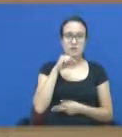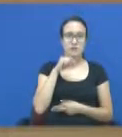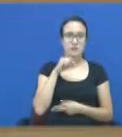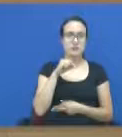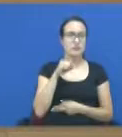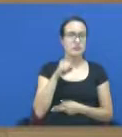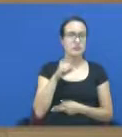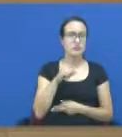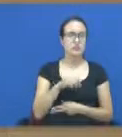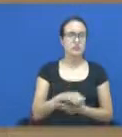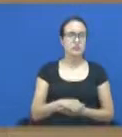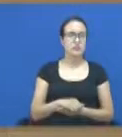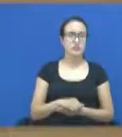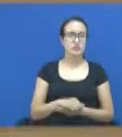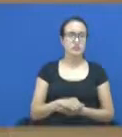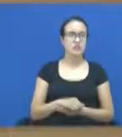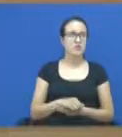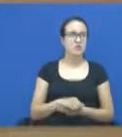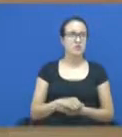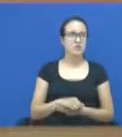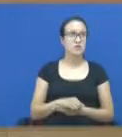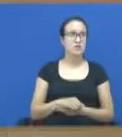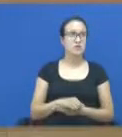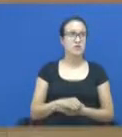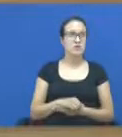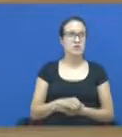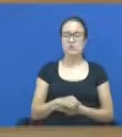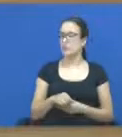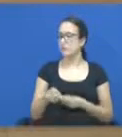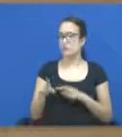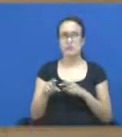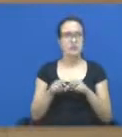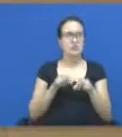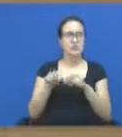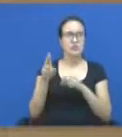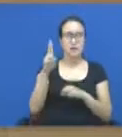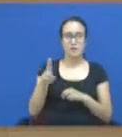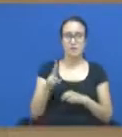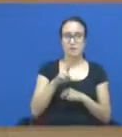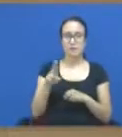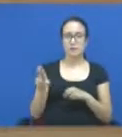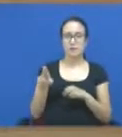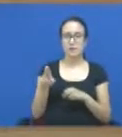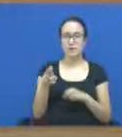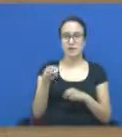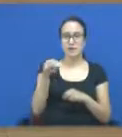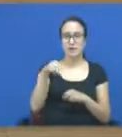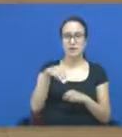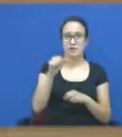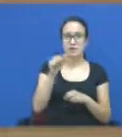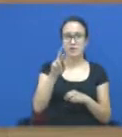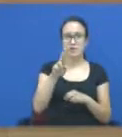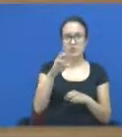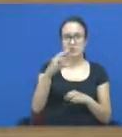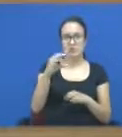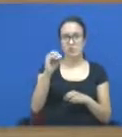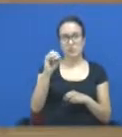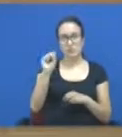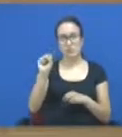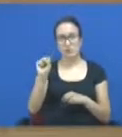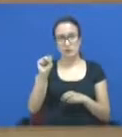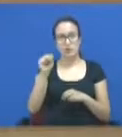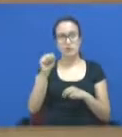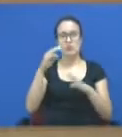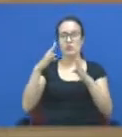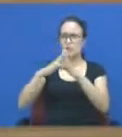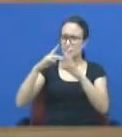José Teodoro, Padre Marcos, pelos relevantes serviços prestados à cidade de Limeira e à Diocese